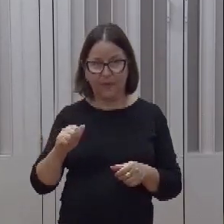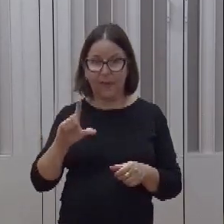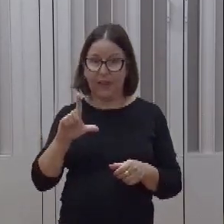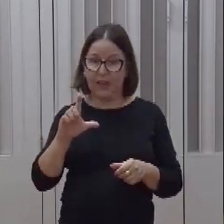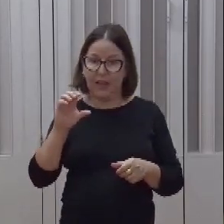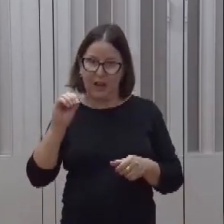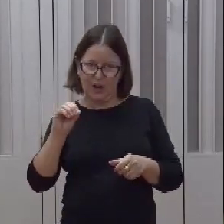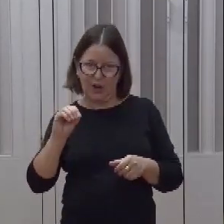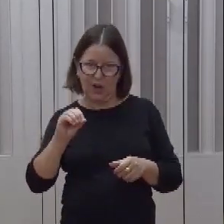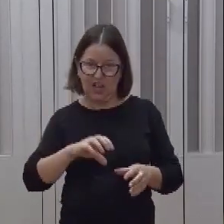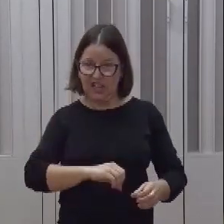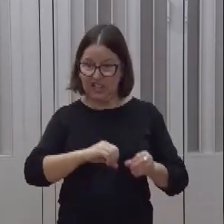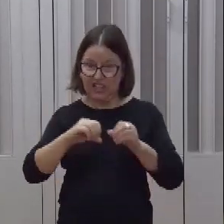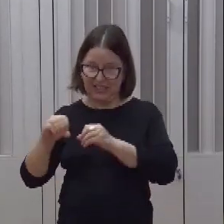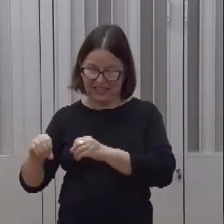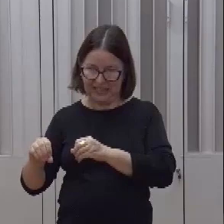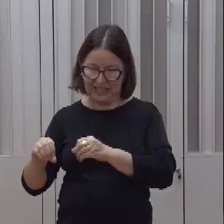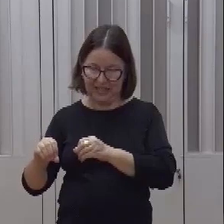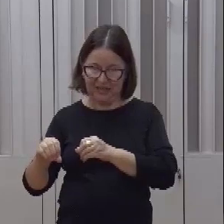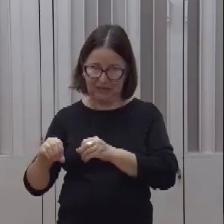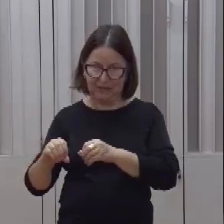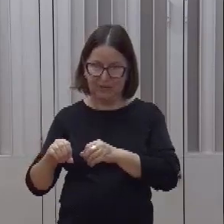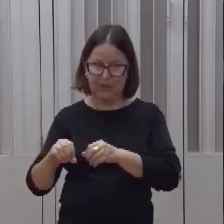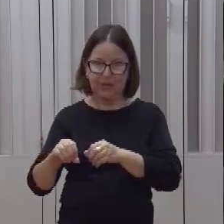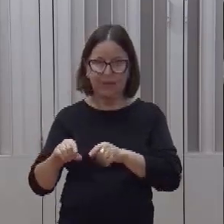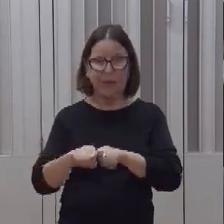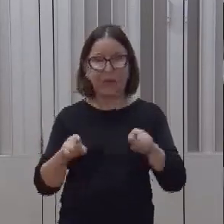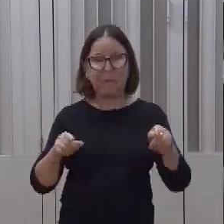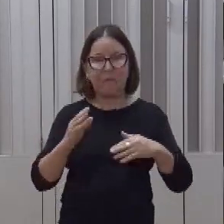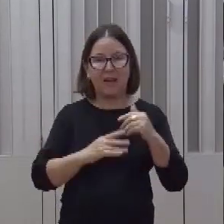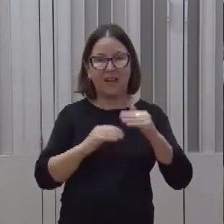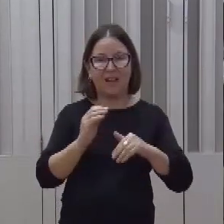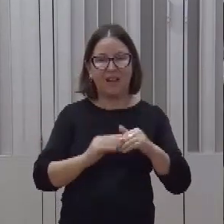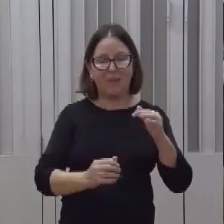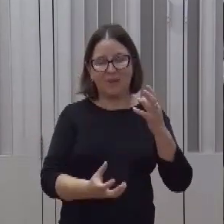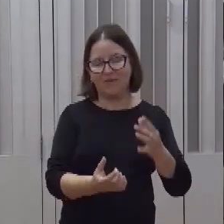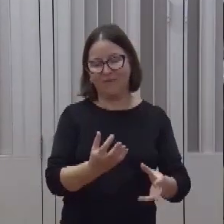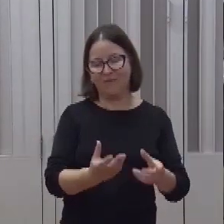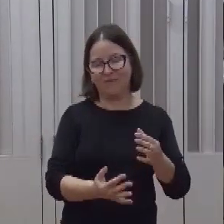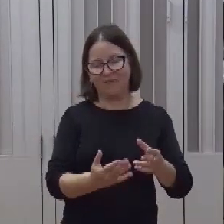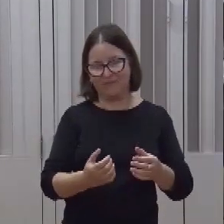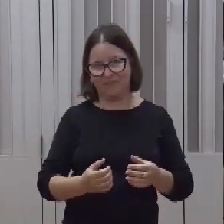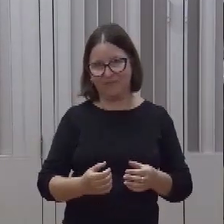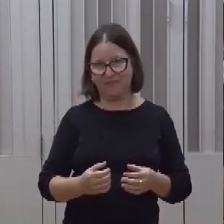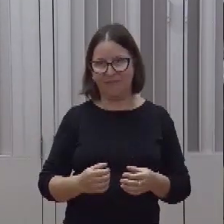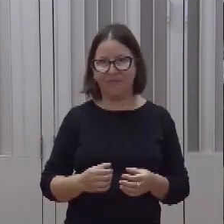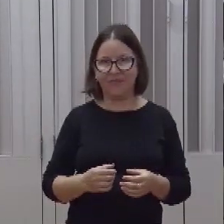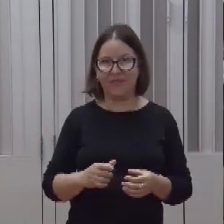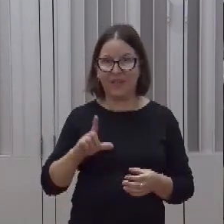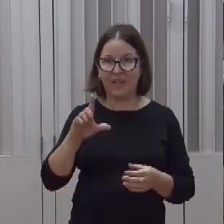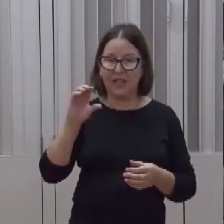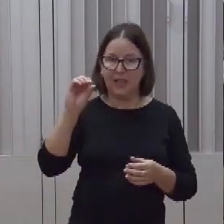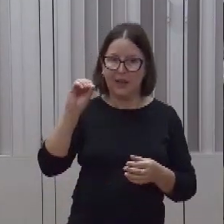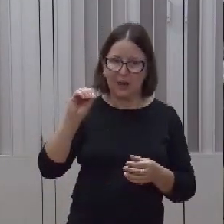Ele foi salvo, como diz Paulo, como que pelo fogo.